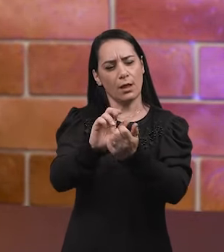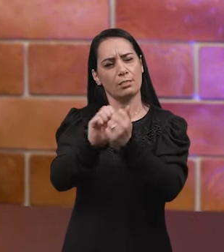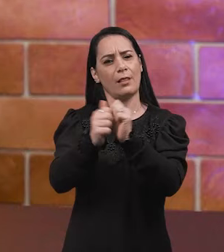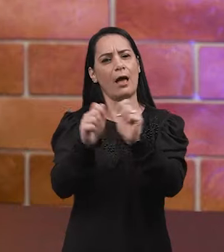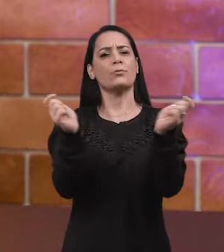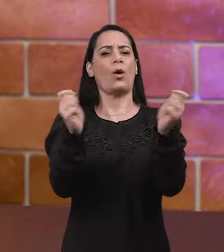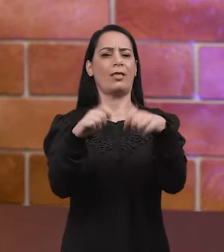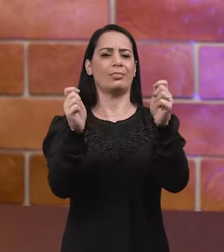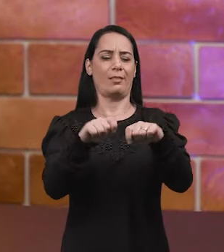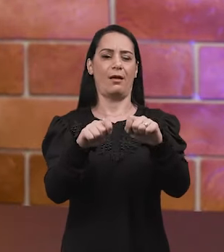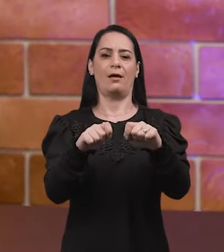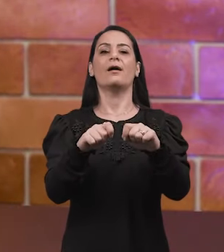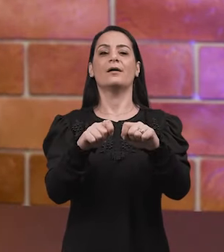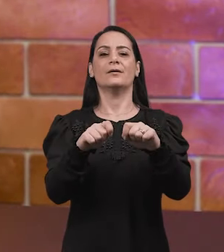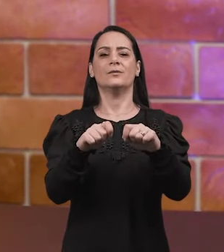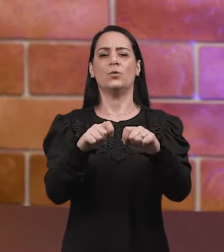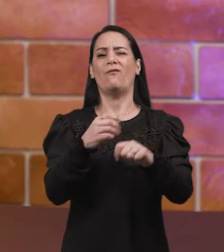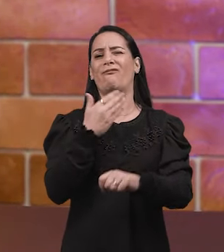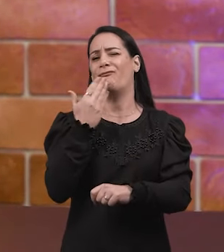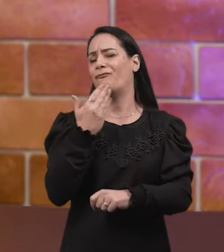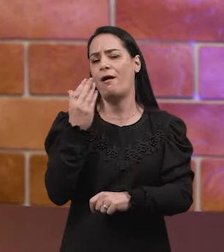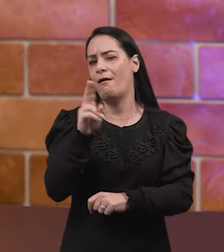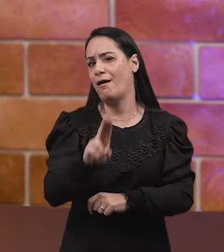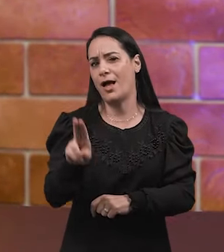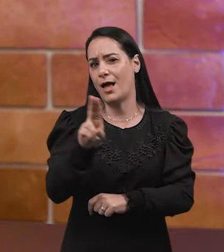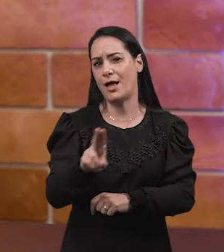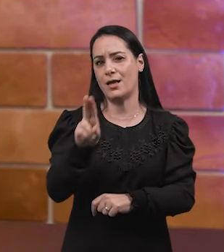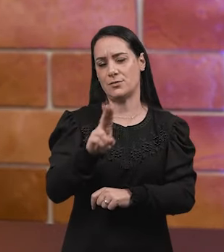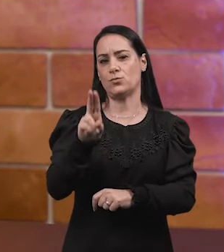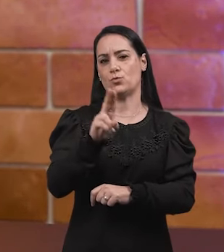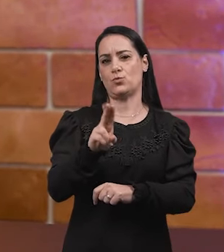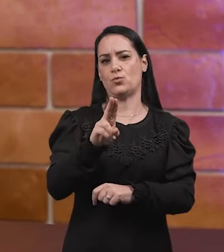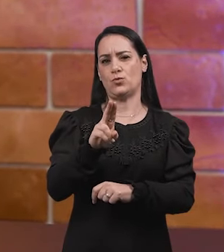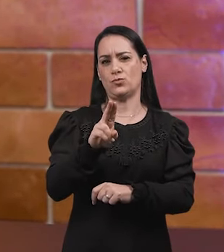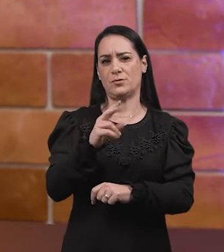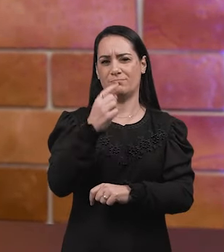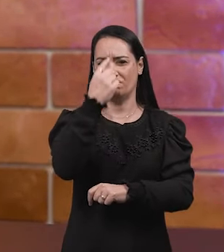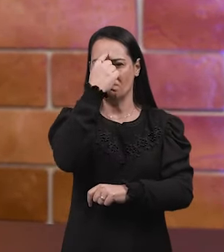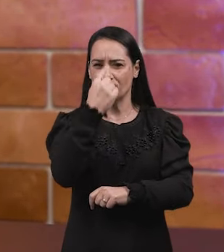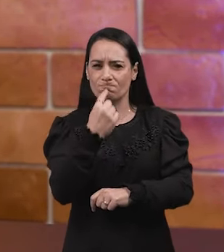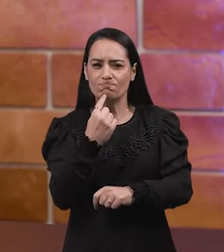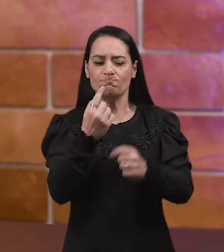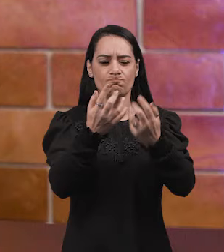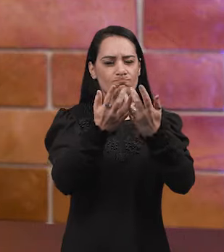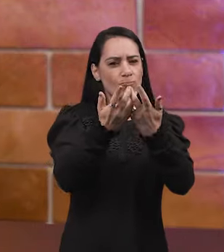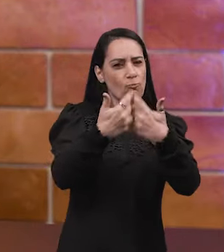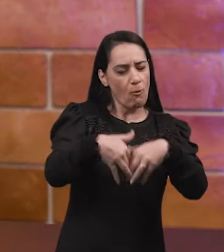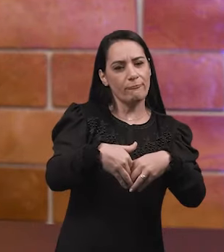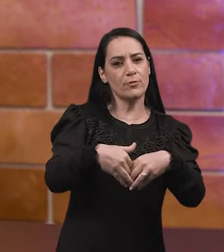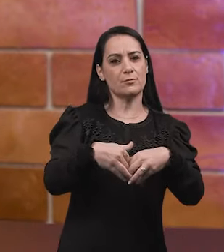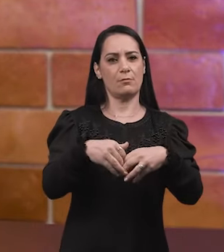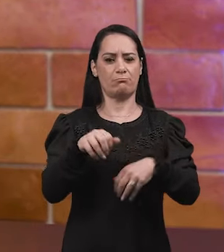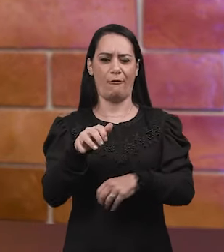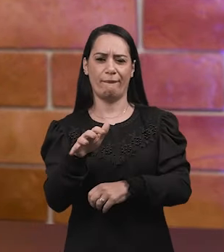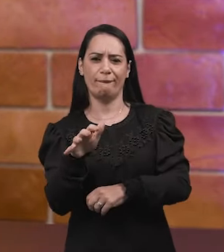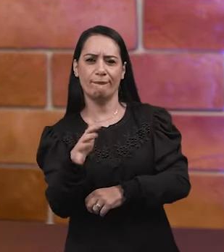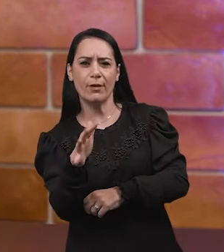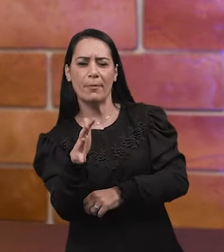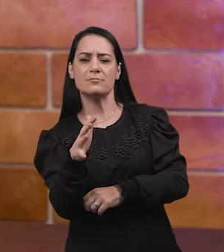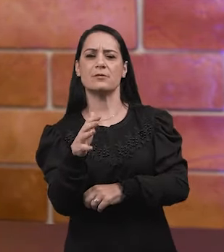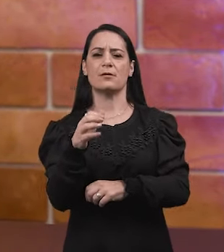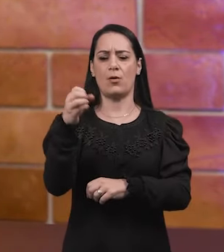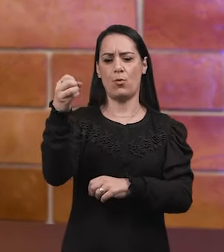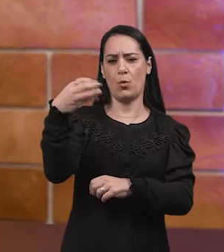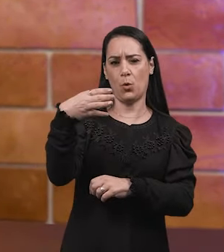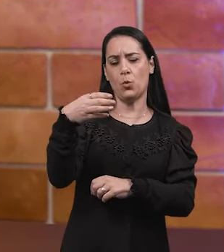não o contrário, deixando-o muito mais confortável ao uso, sendo totalmente customizável com configurações a respeito de